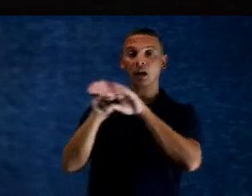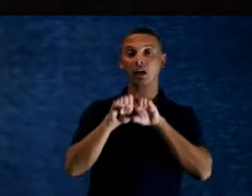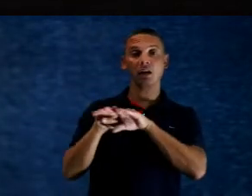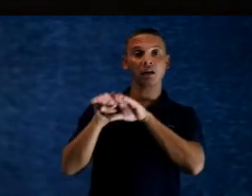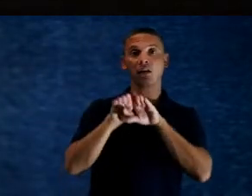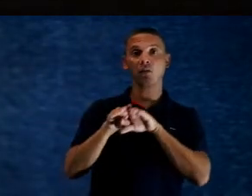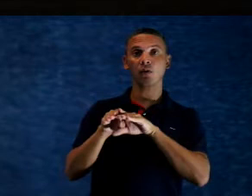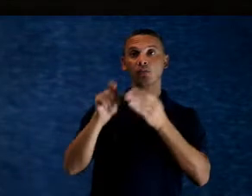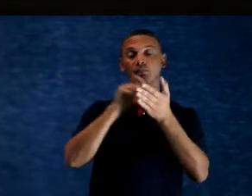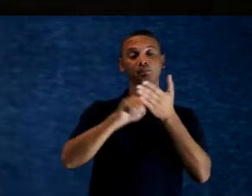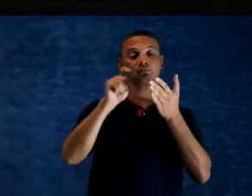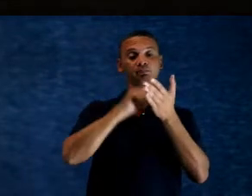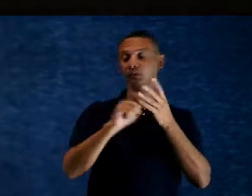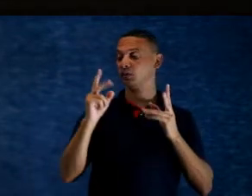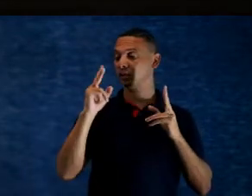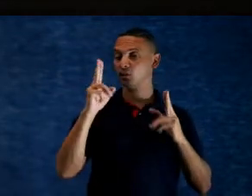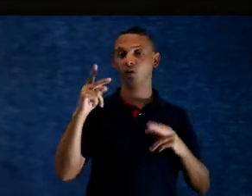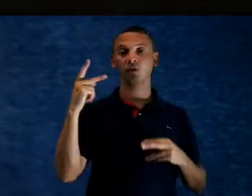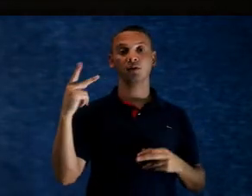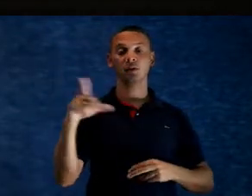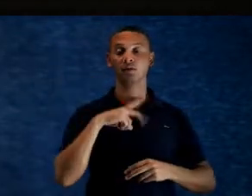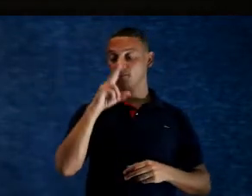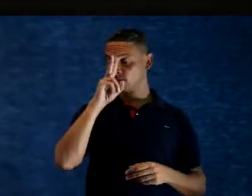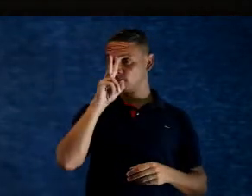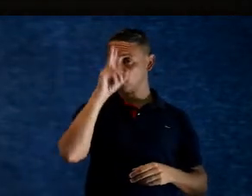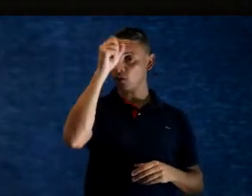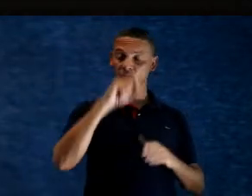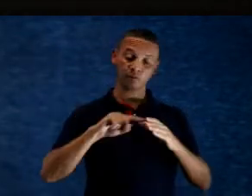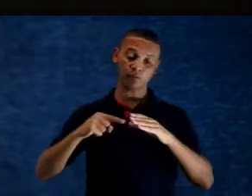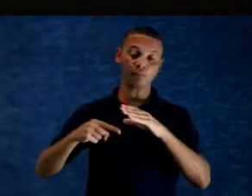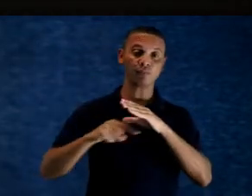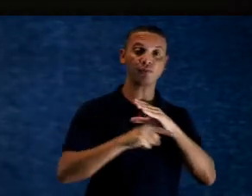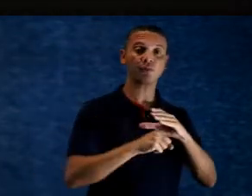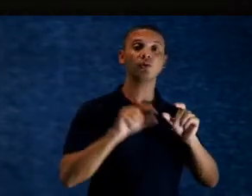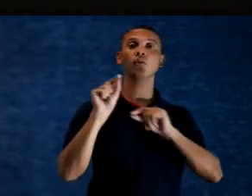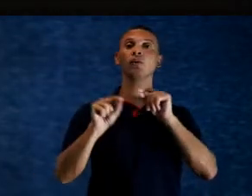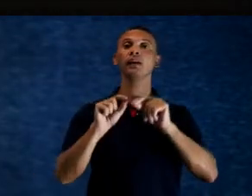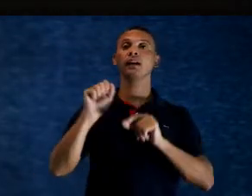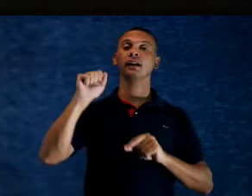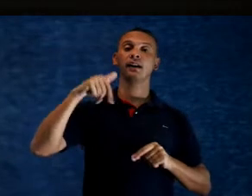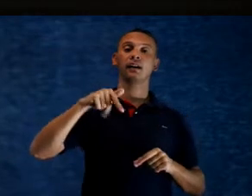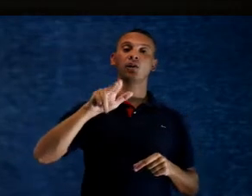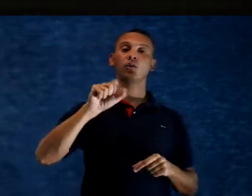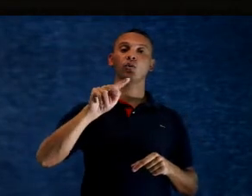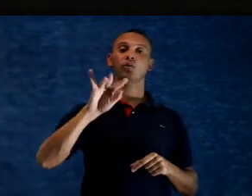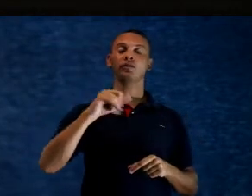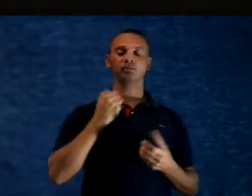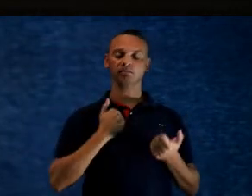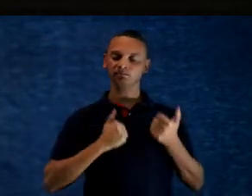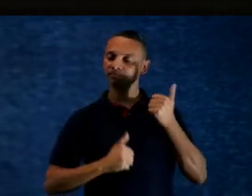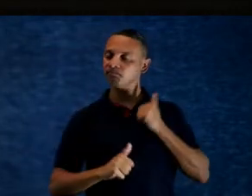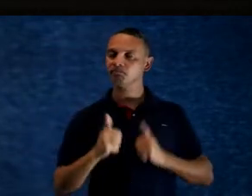outros exemplos na literatura. O Érico Veríssimo, né? Citei no começo da nossa